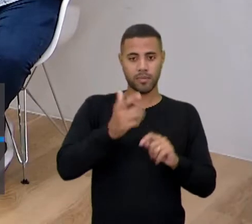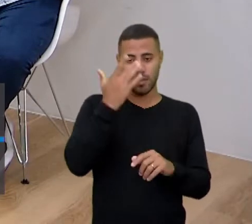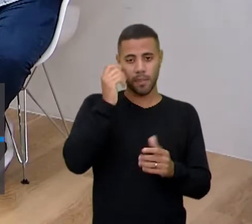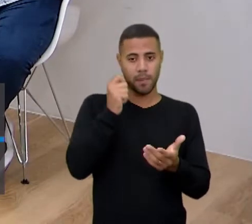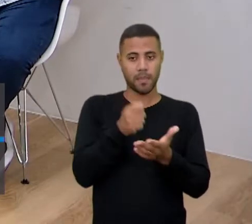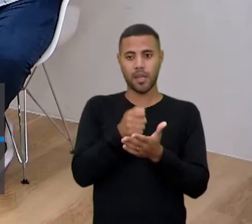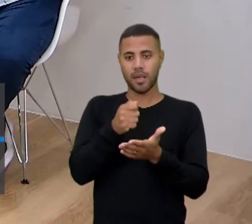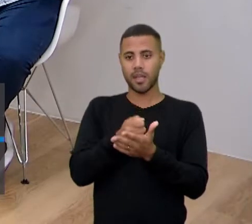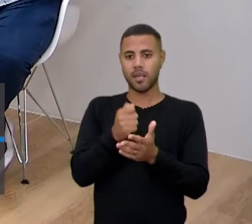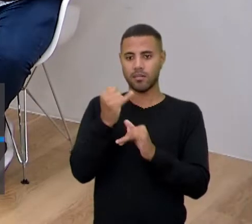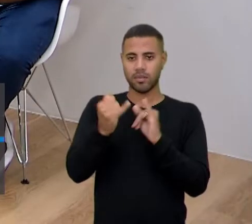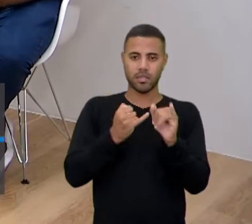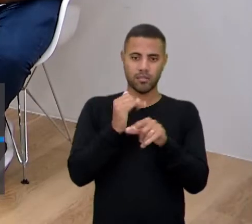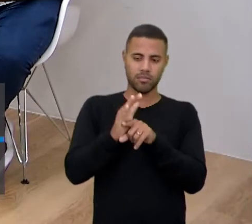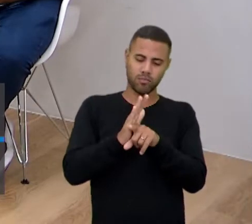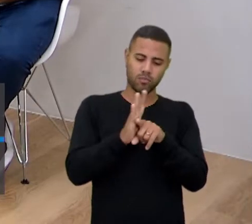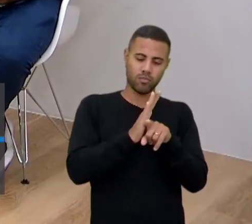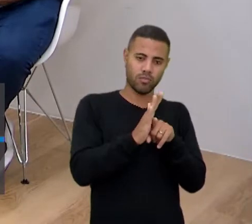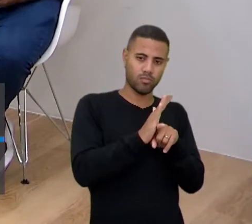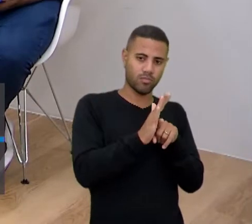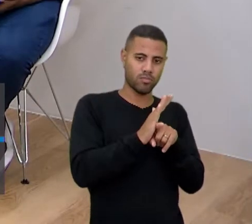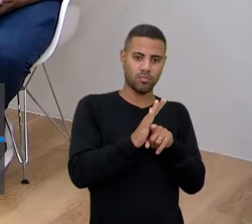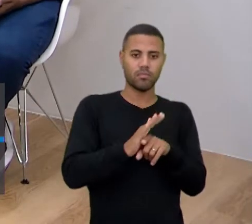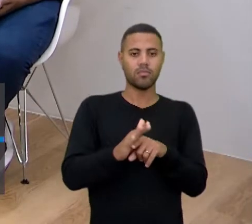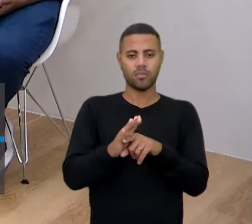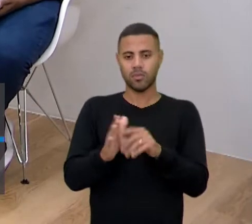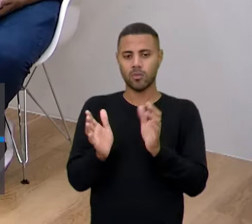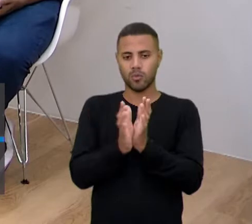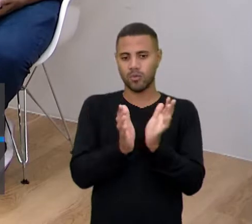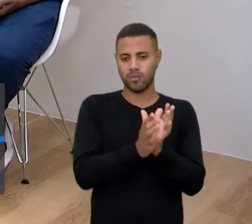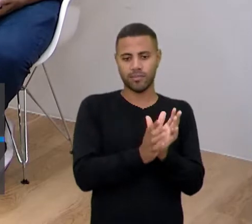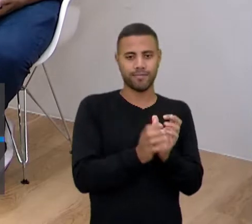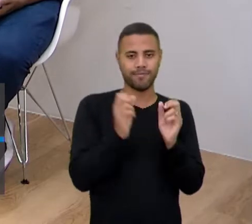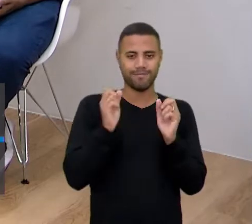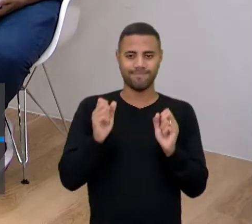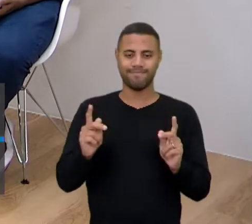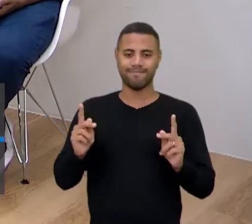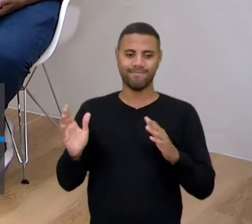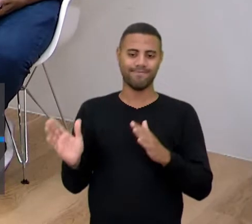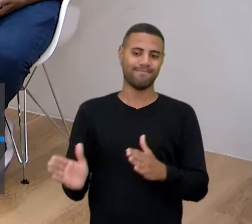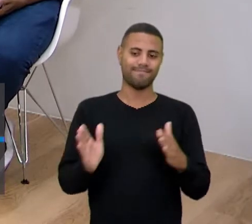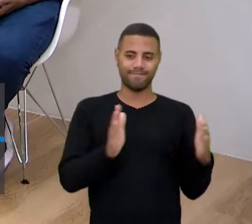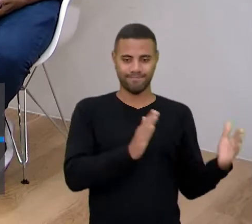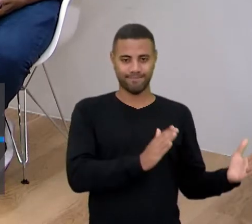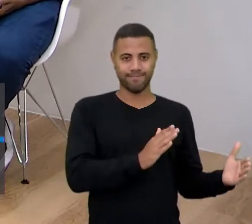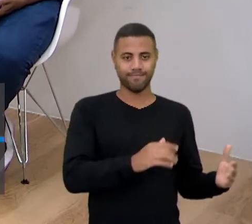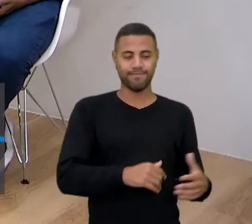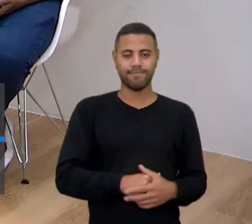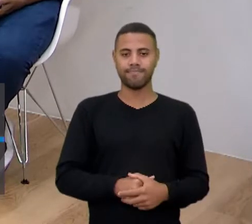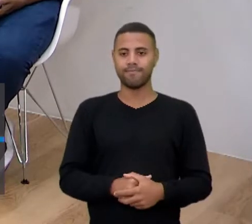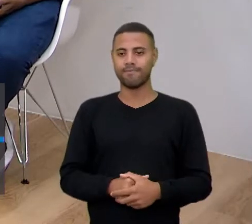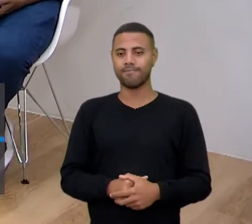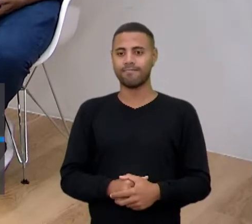para ficar entre os top trends, né, tal. E é isso. Vamos lá. Agora vamos sair um pouquinho da parte